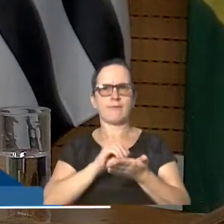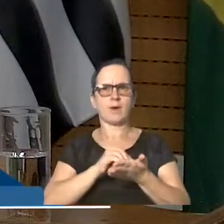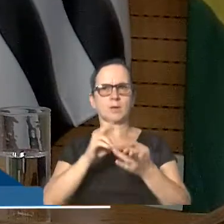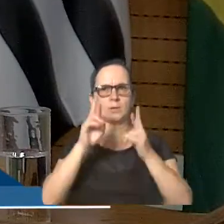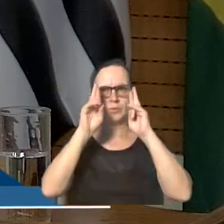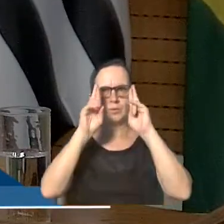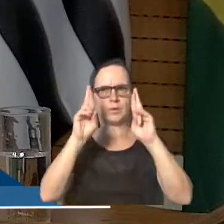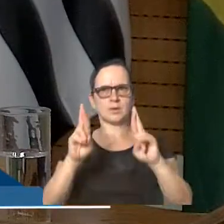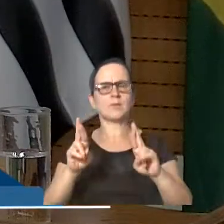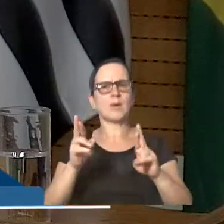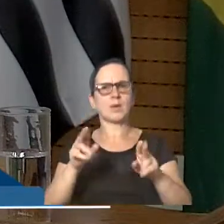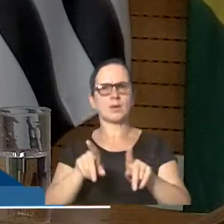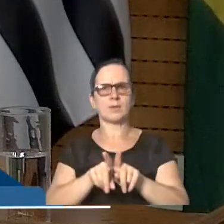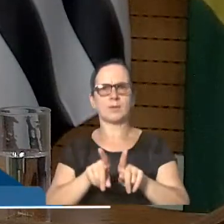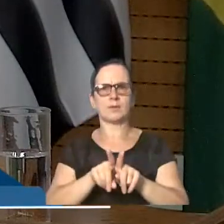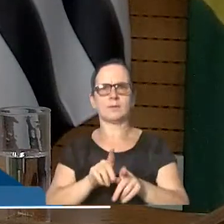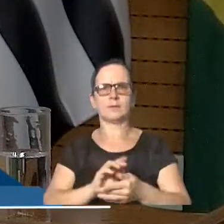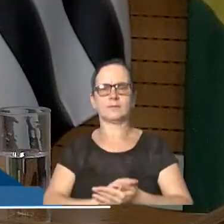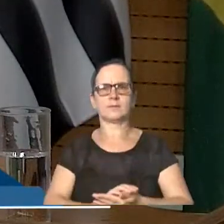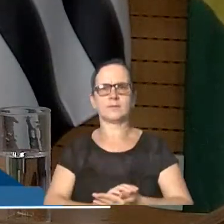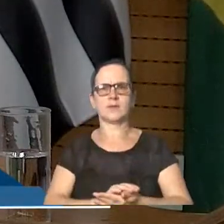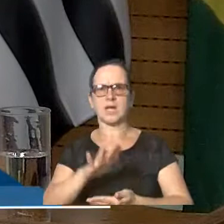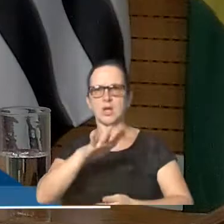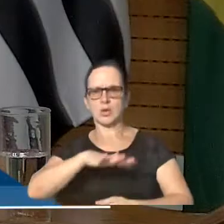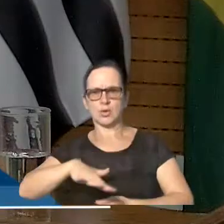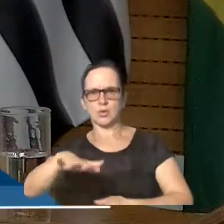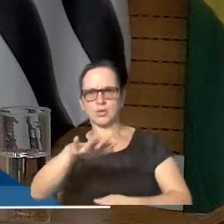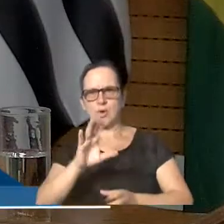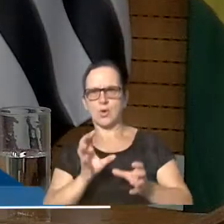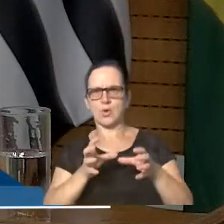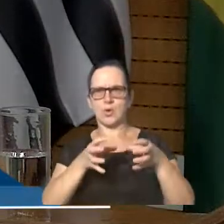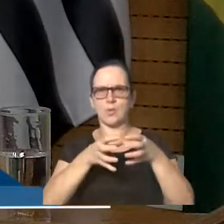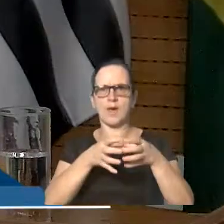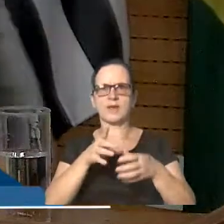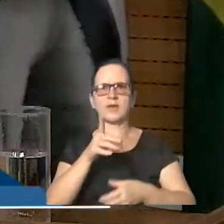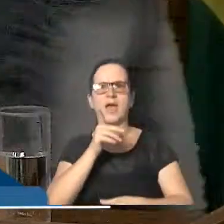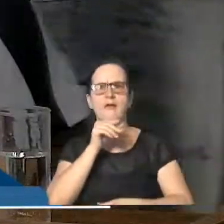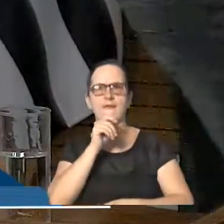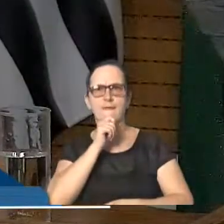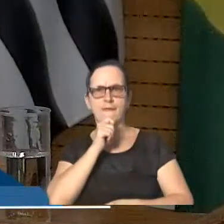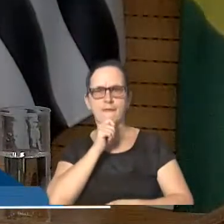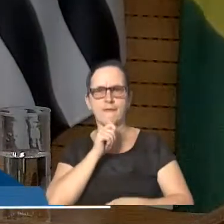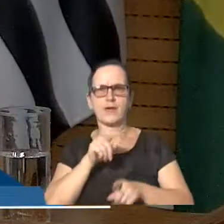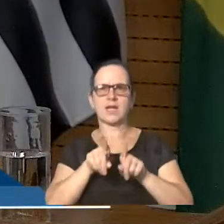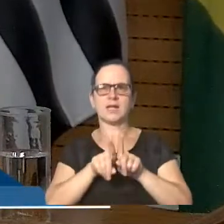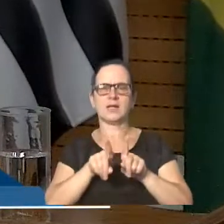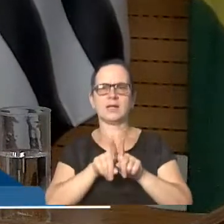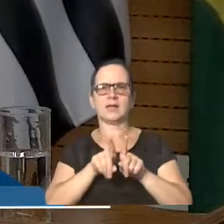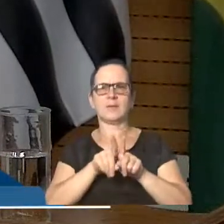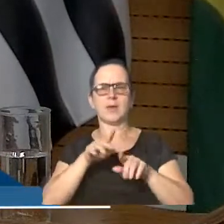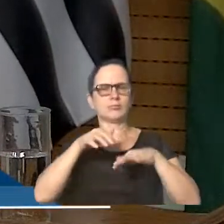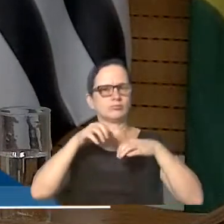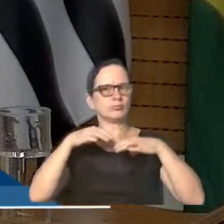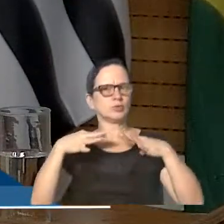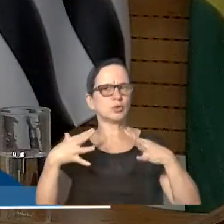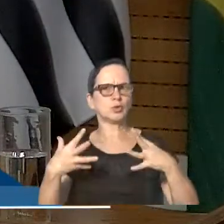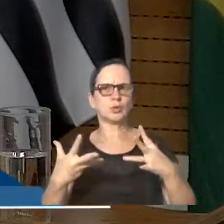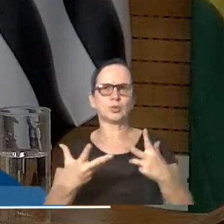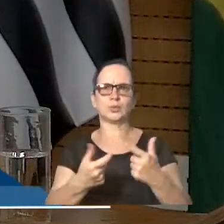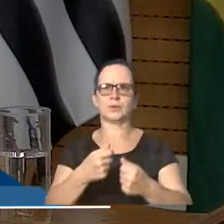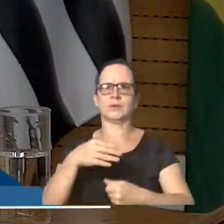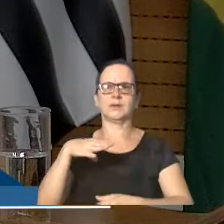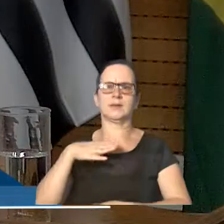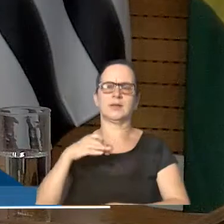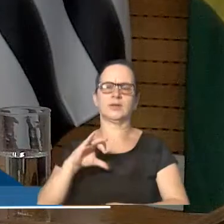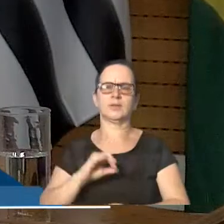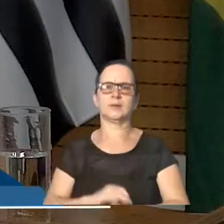se estende não somente àquela comunidade da Água Fria, assim como para toda a cidade de Cubatão. Basta